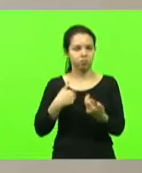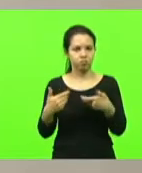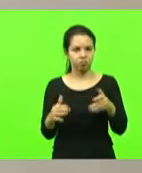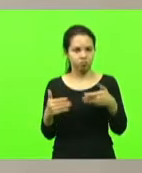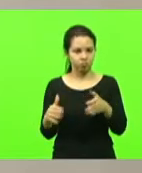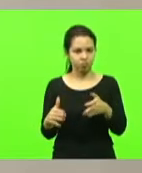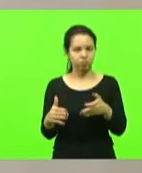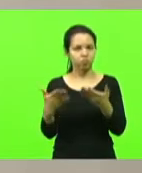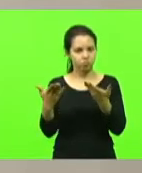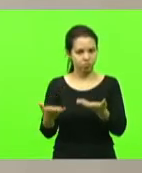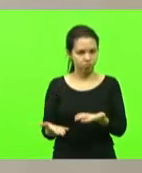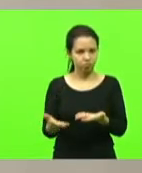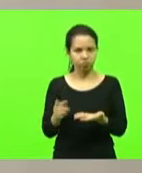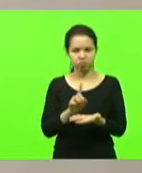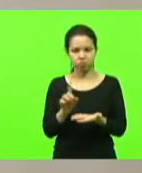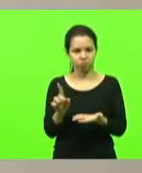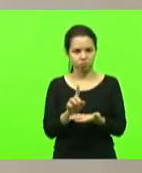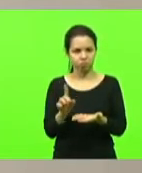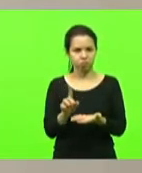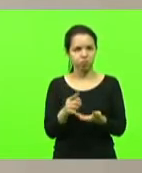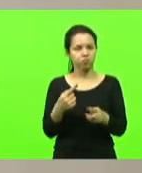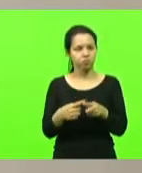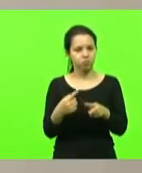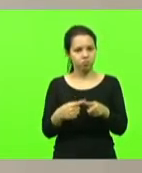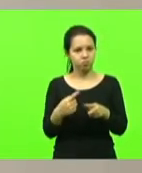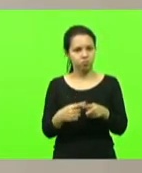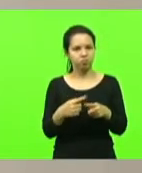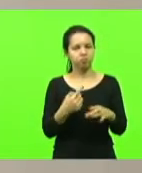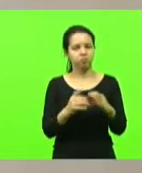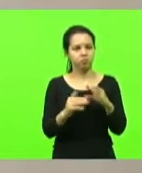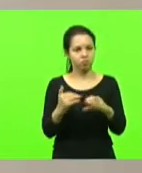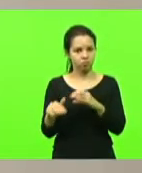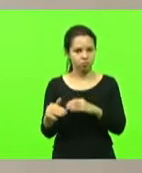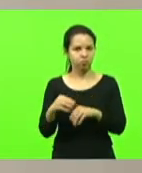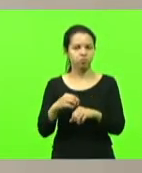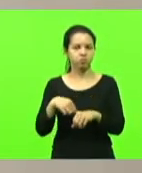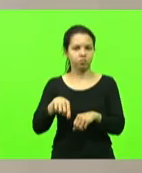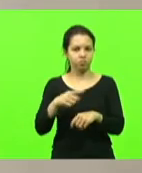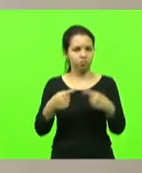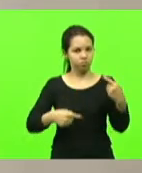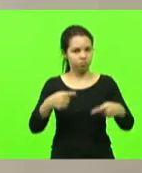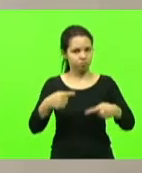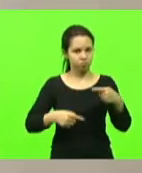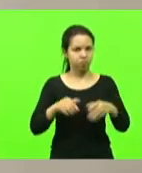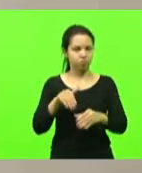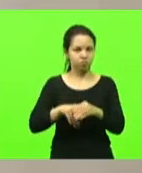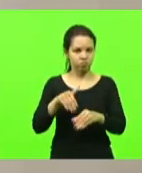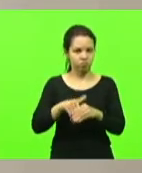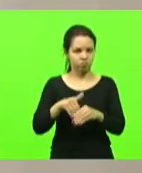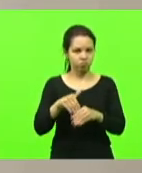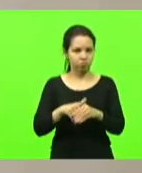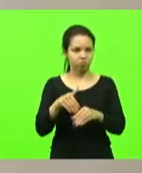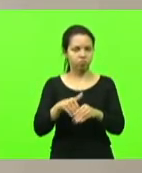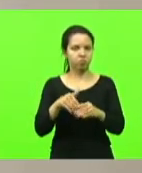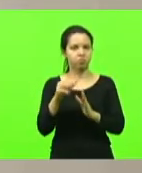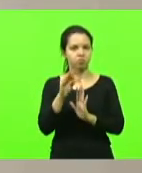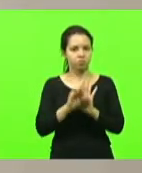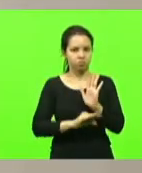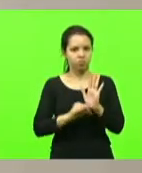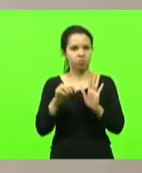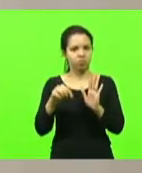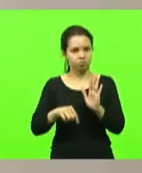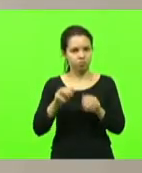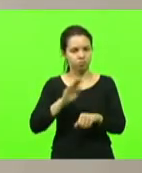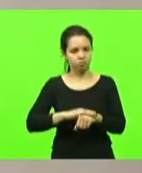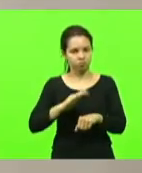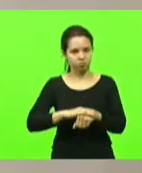serviço de Vossa Excelência quanto aos encaminhamentos para que nós possamos discutir e votar textos de sua autoria aqui